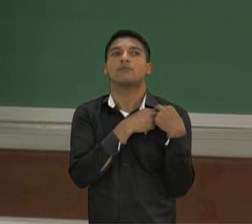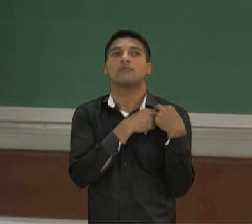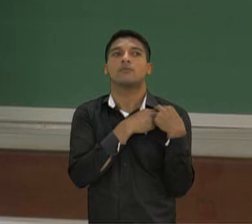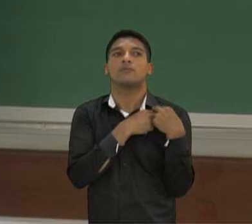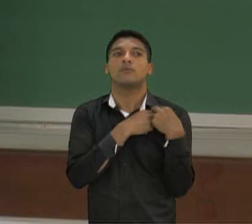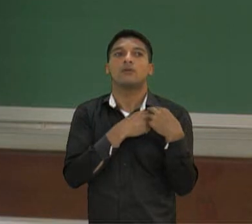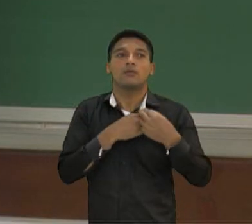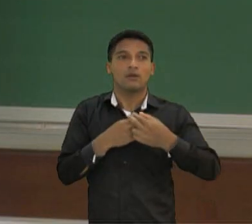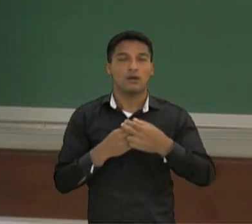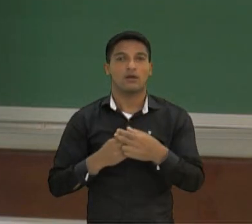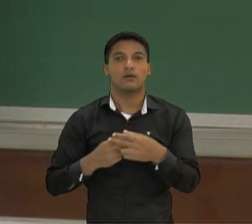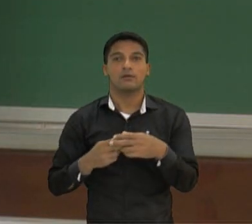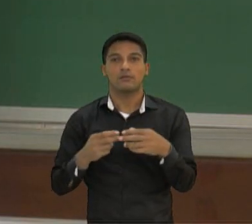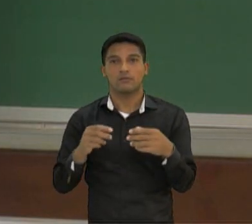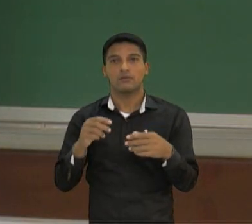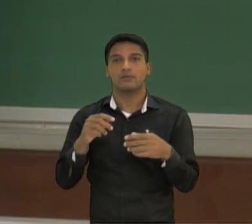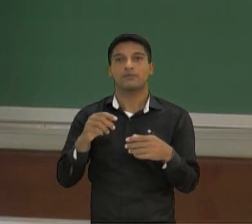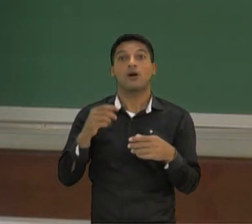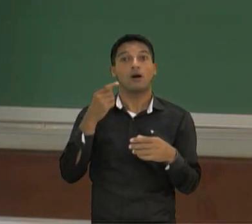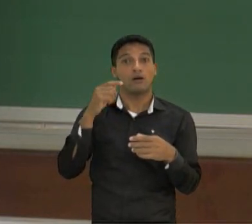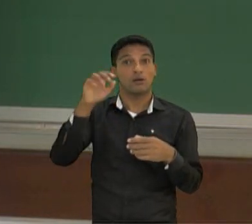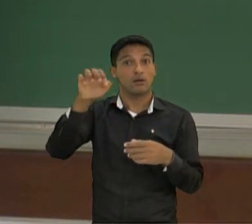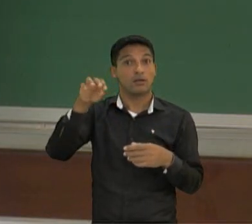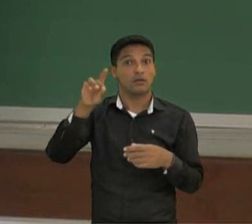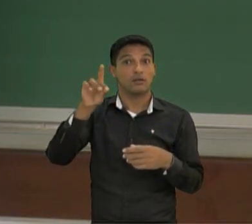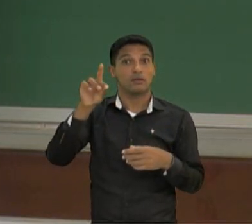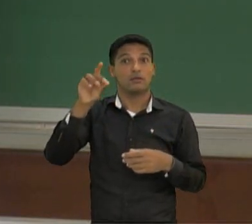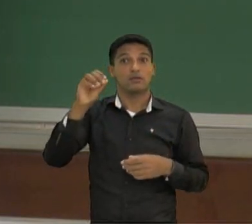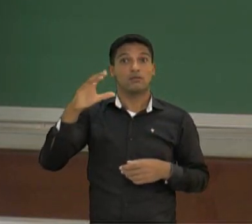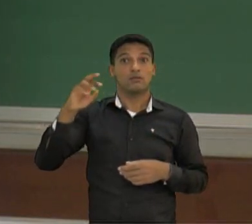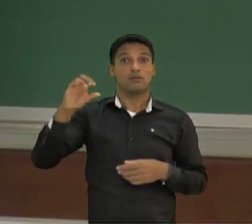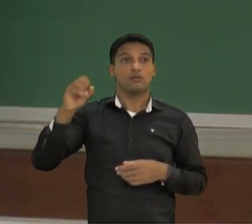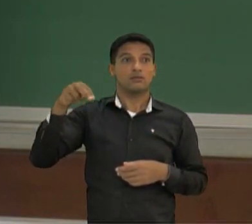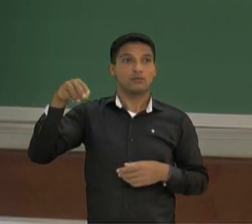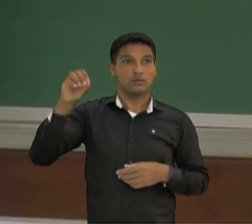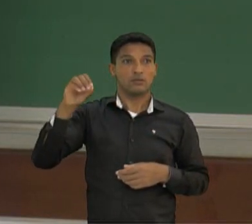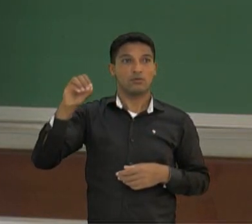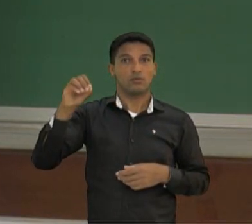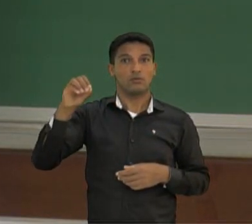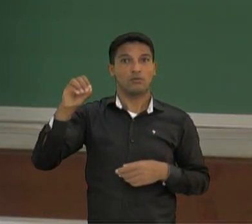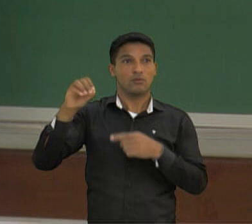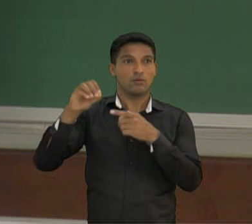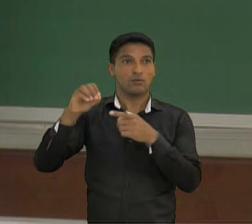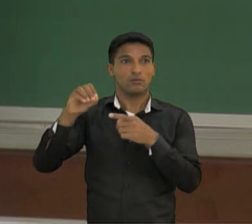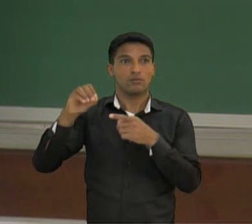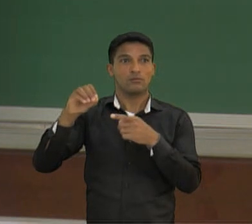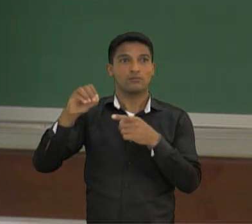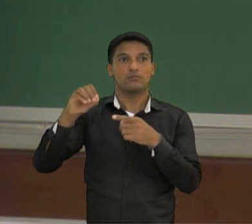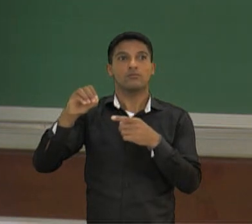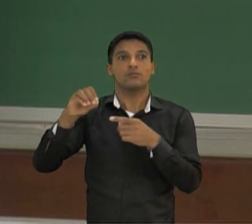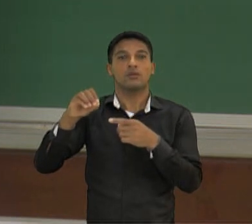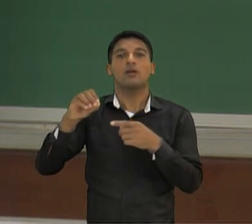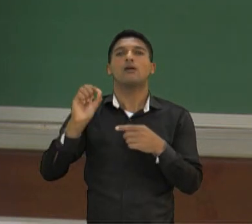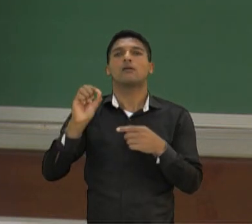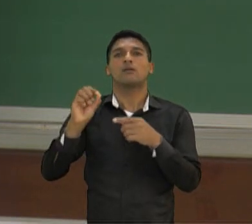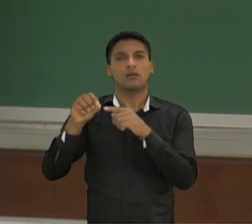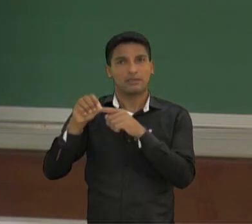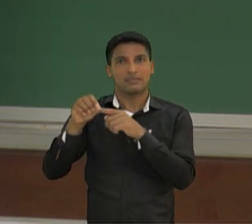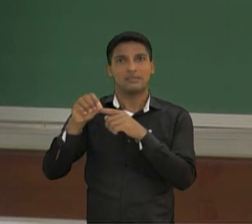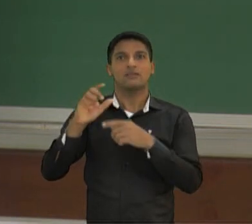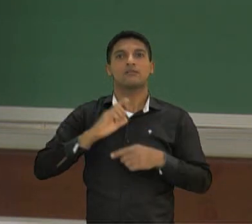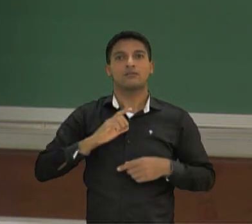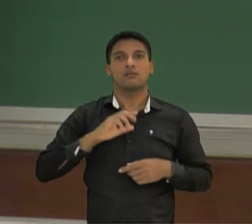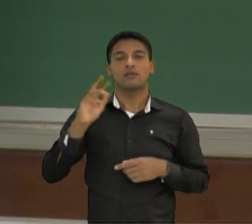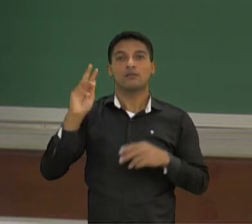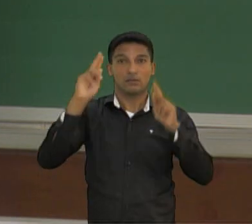sistema endócrino, que vai fazer a comunicação por meio de hormônios, tá? Então temos 2 formas de comunicação entre os nossos